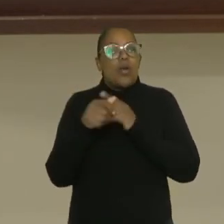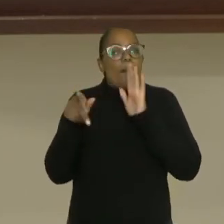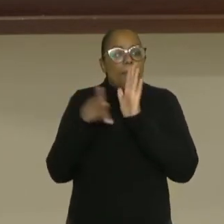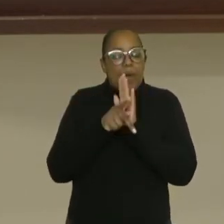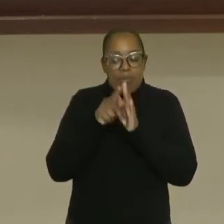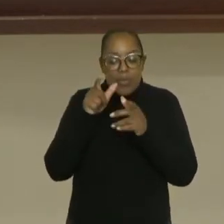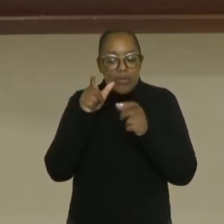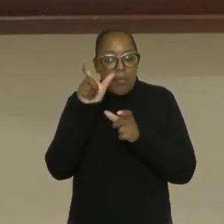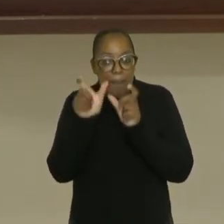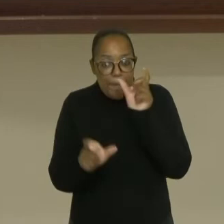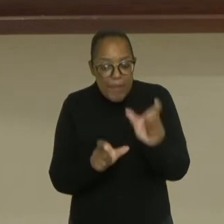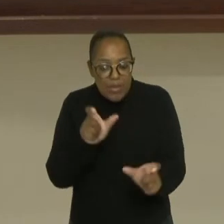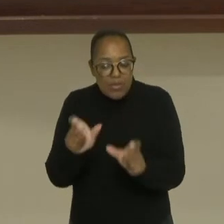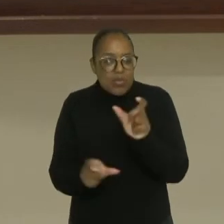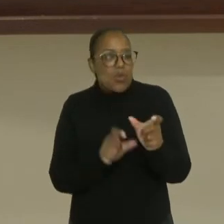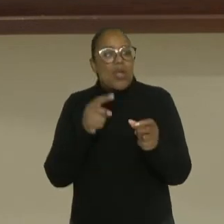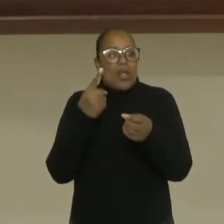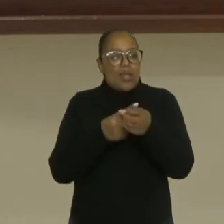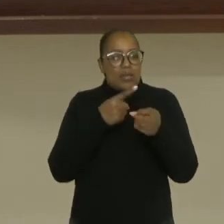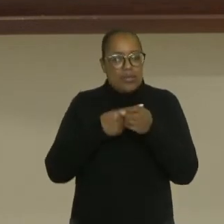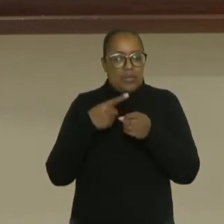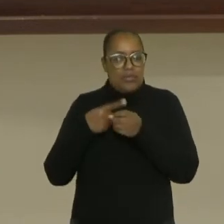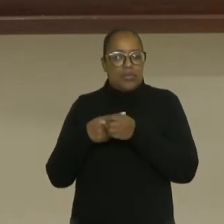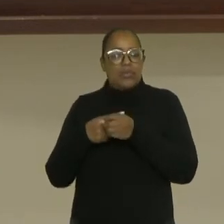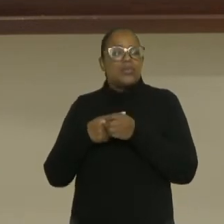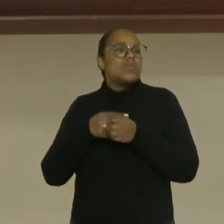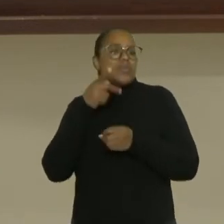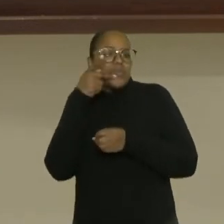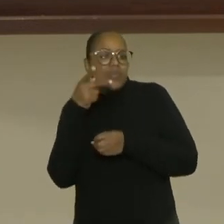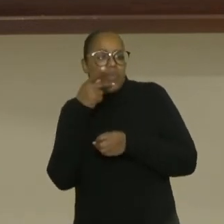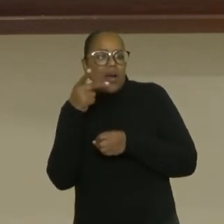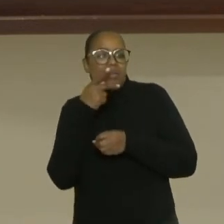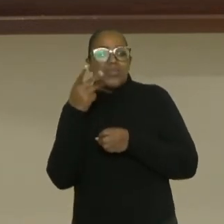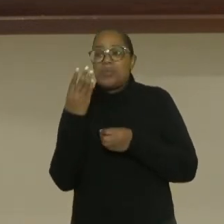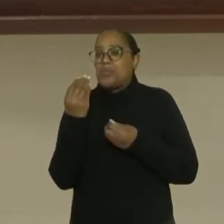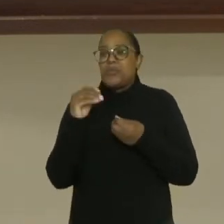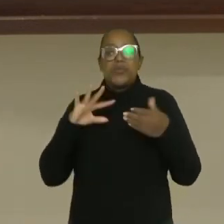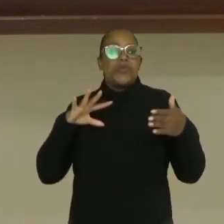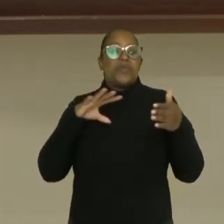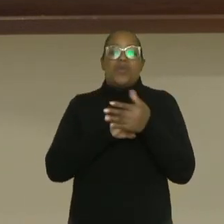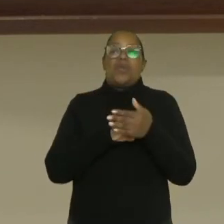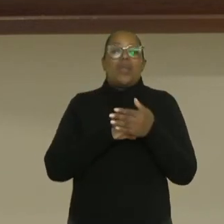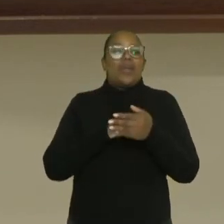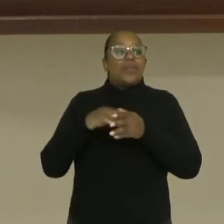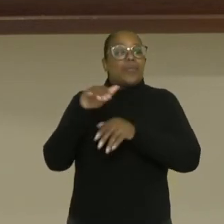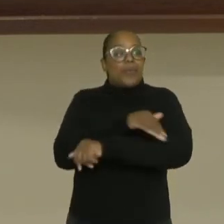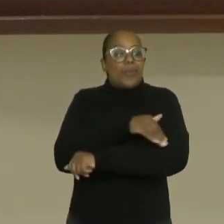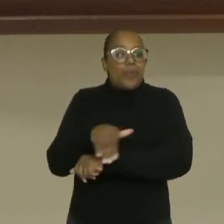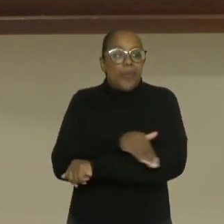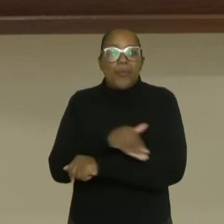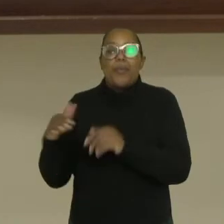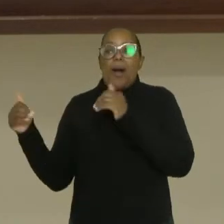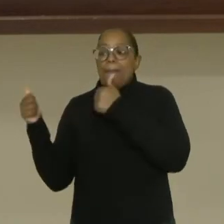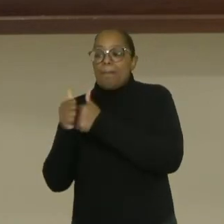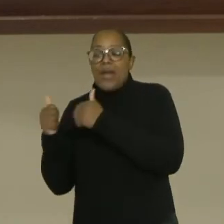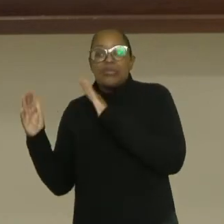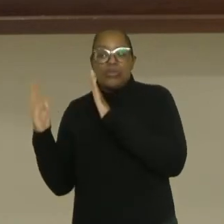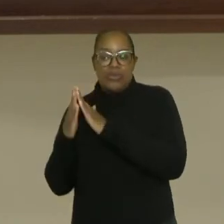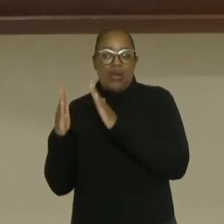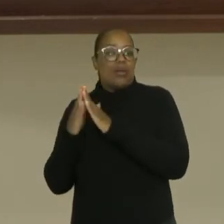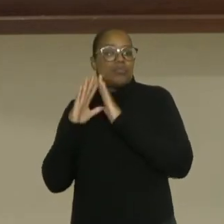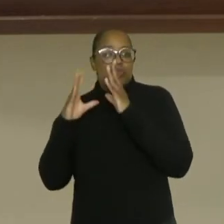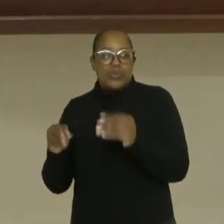cidades urbanas vão dizer que está cada dia mais violento esses meios. Cria-se, então,